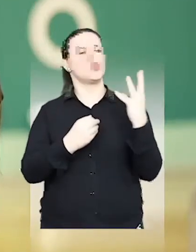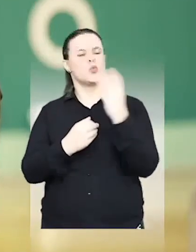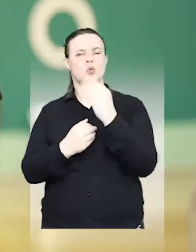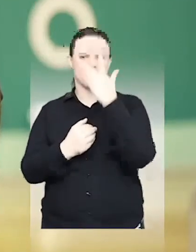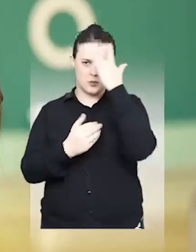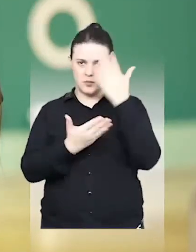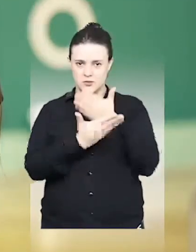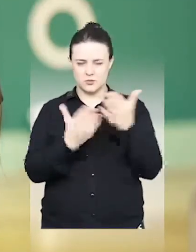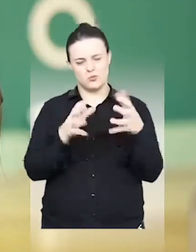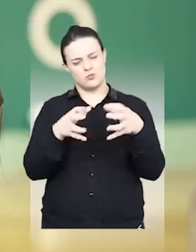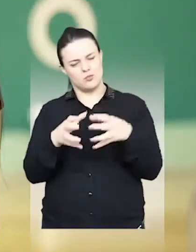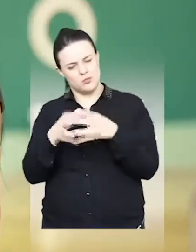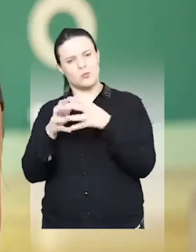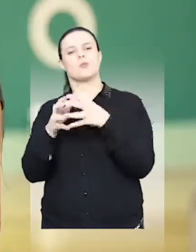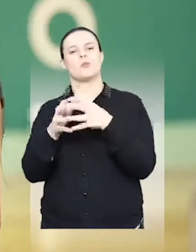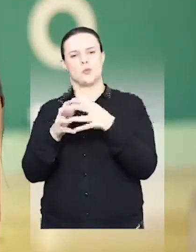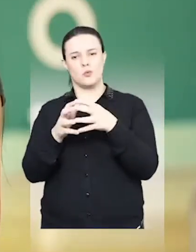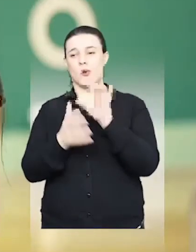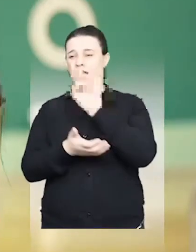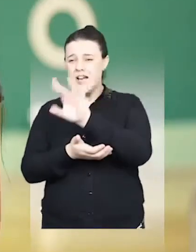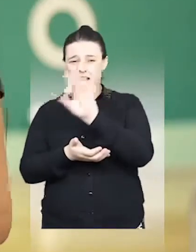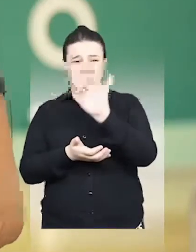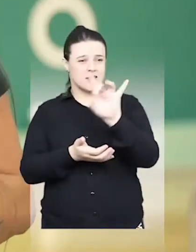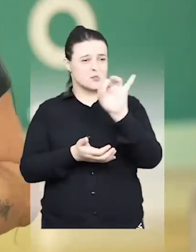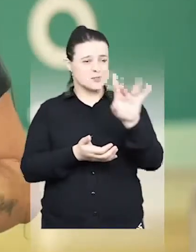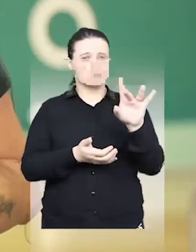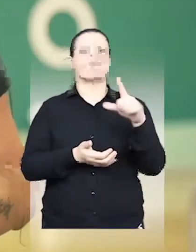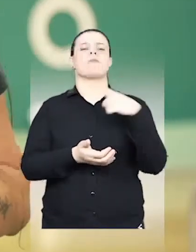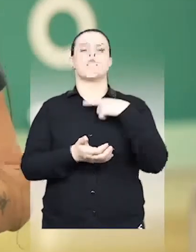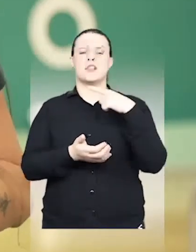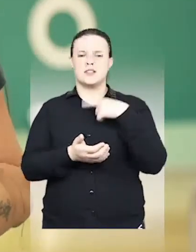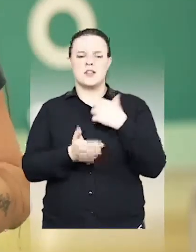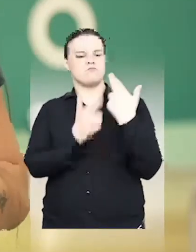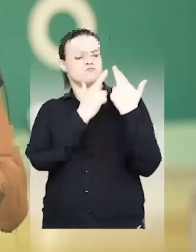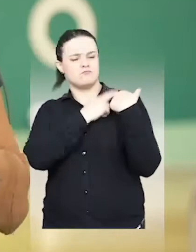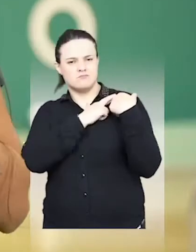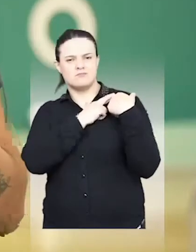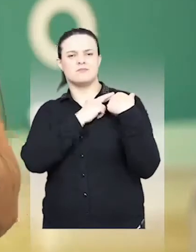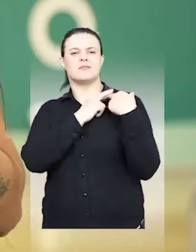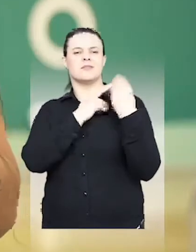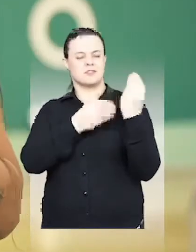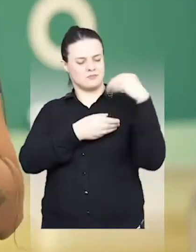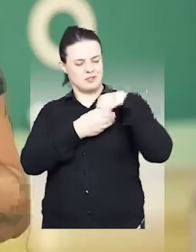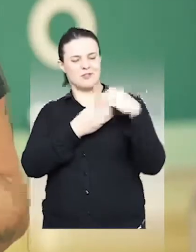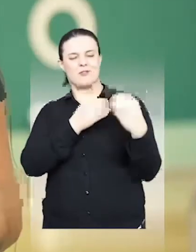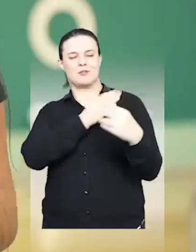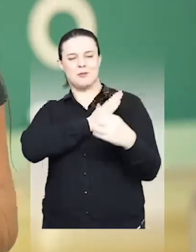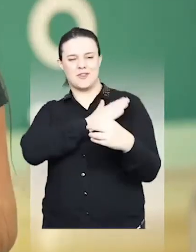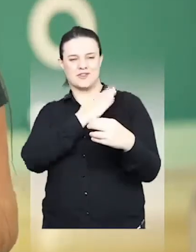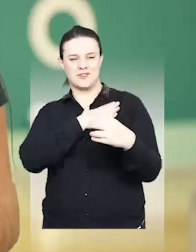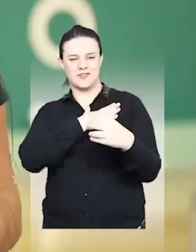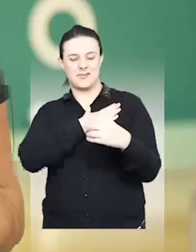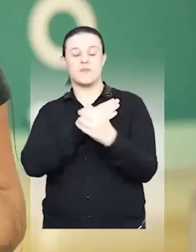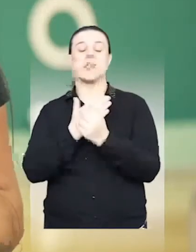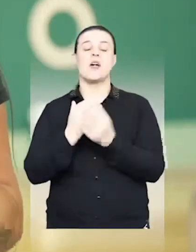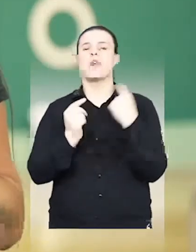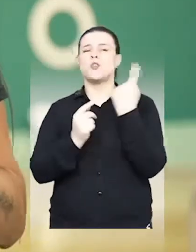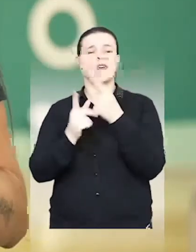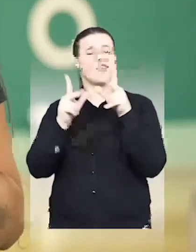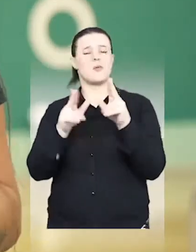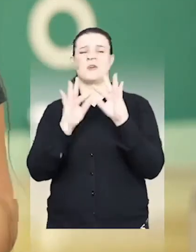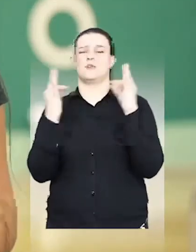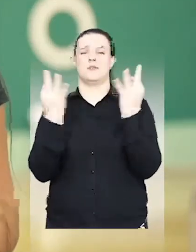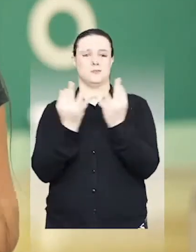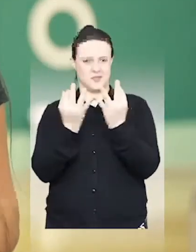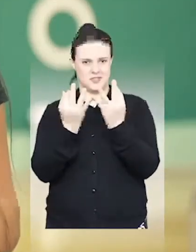a todos eles, a equipe. Cada um tem a sua partezinha aqui dentro do meu coração. A gente é